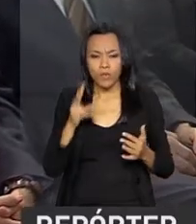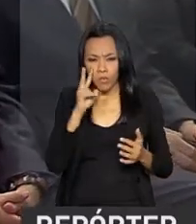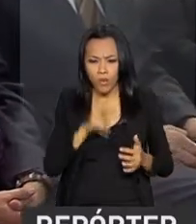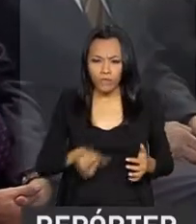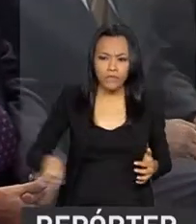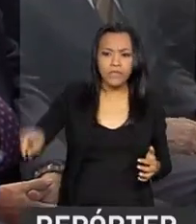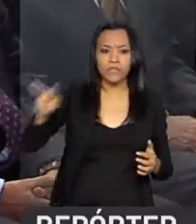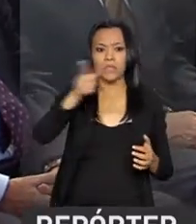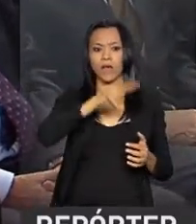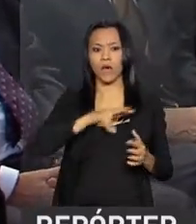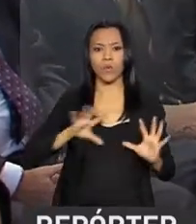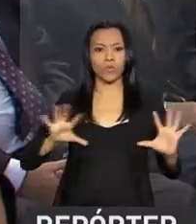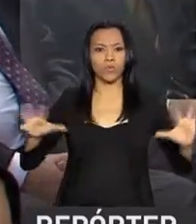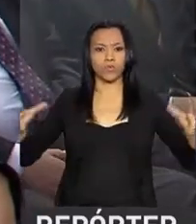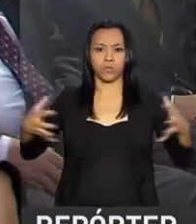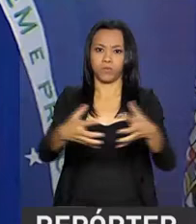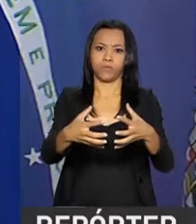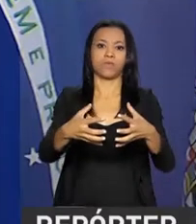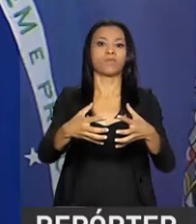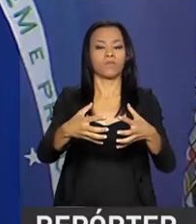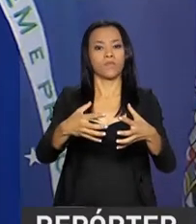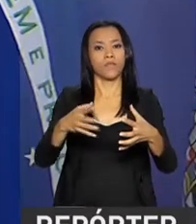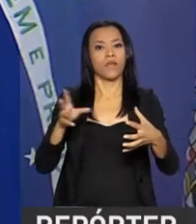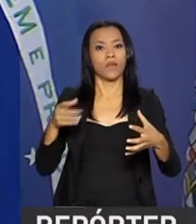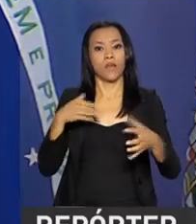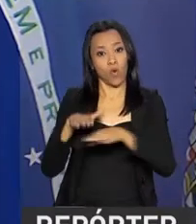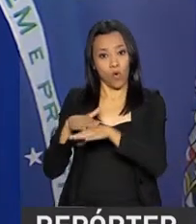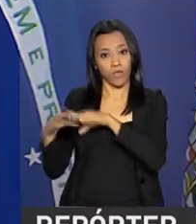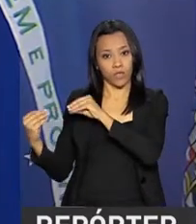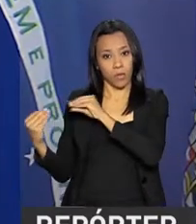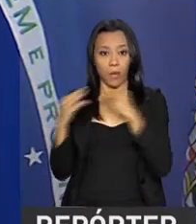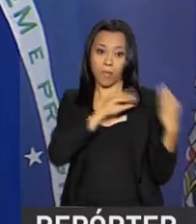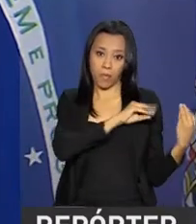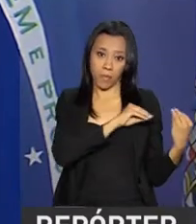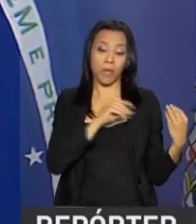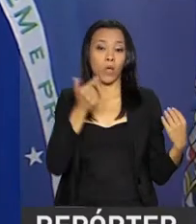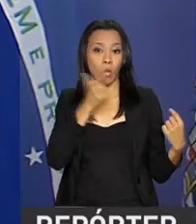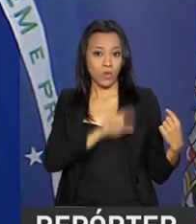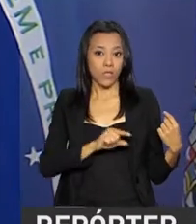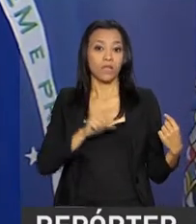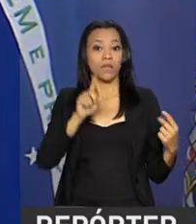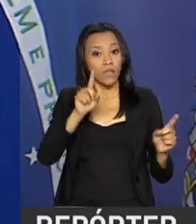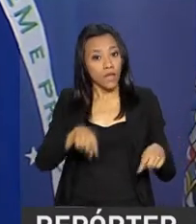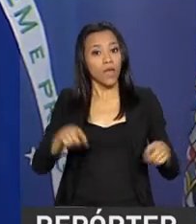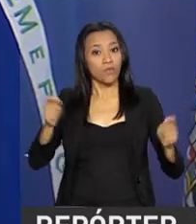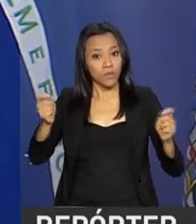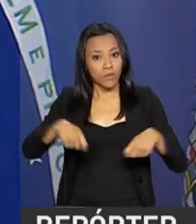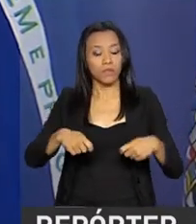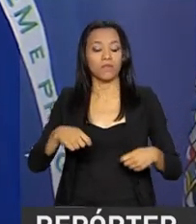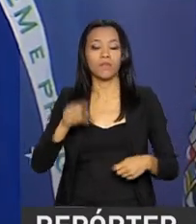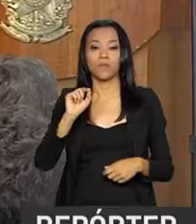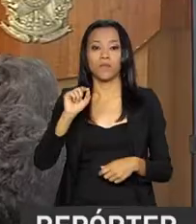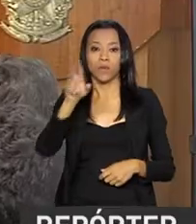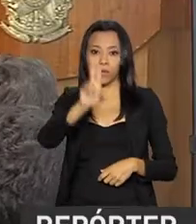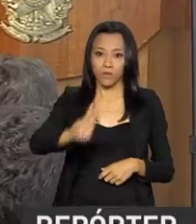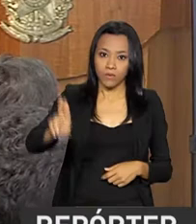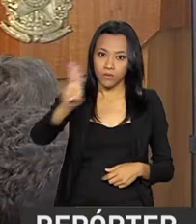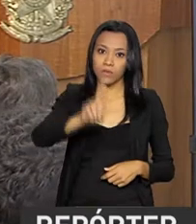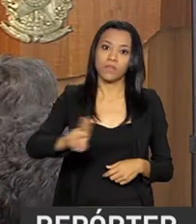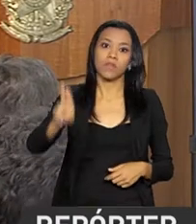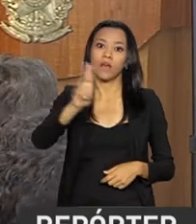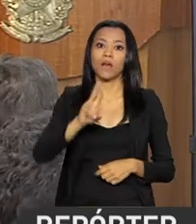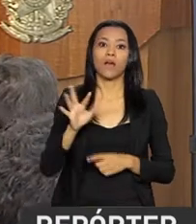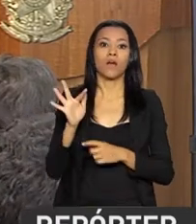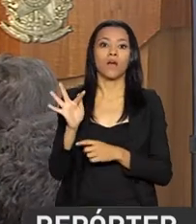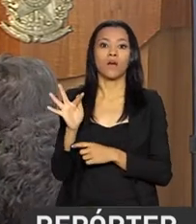todos conseguimos joel ter igualmente juntamente com mendonça conseguiram revelar que seria possível utilização do